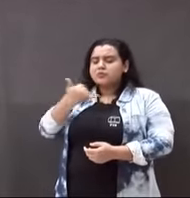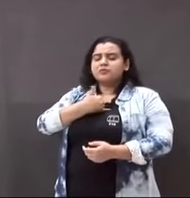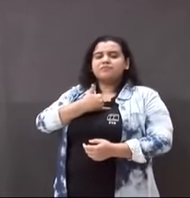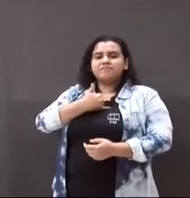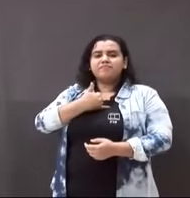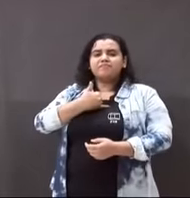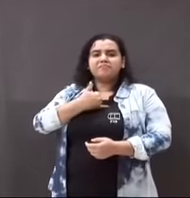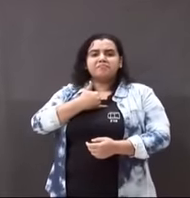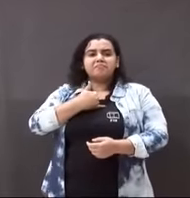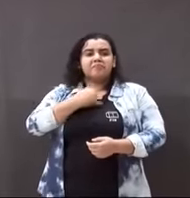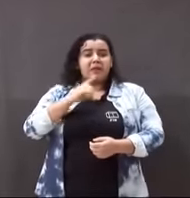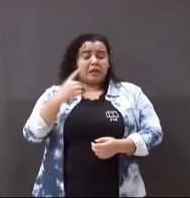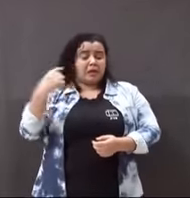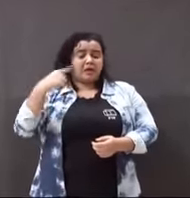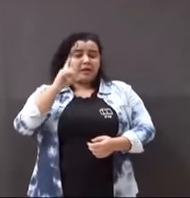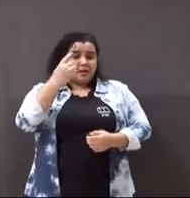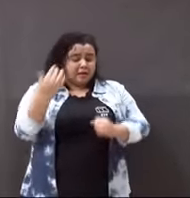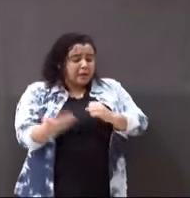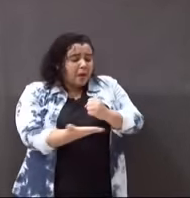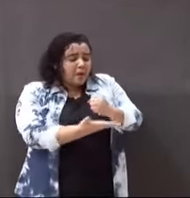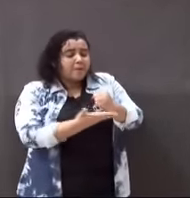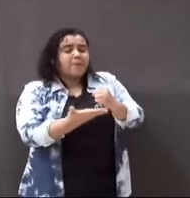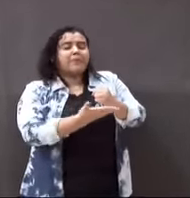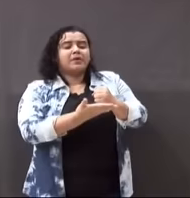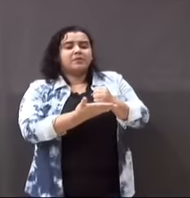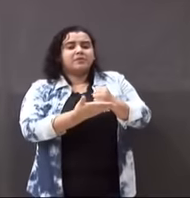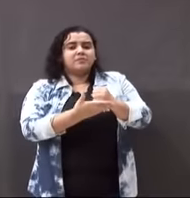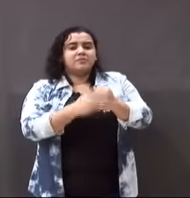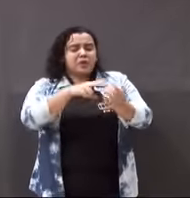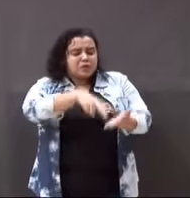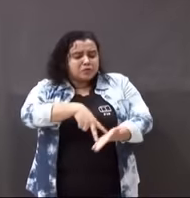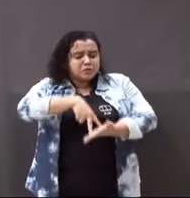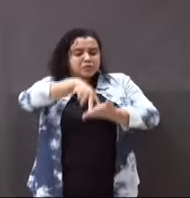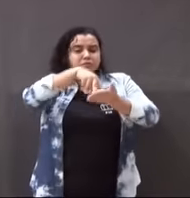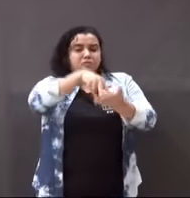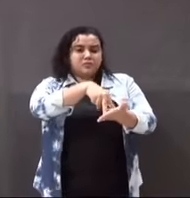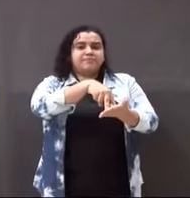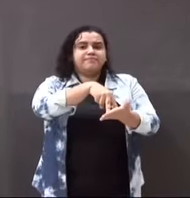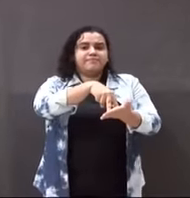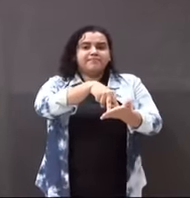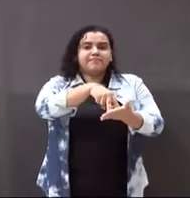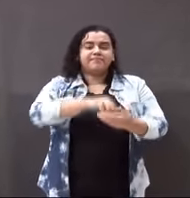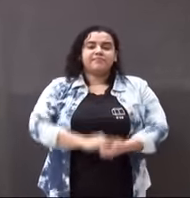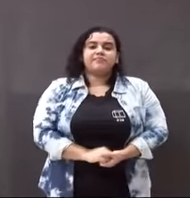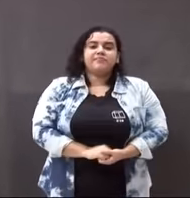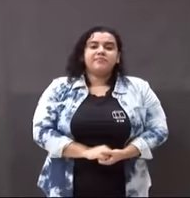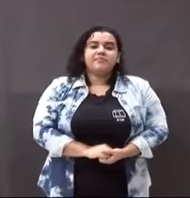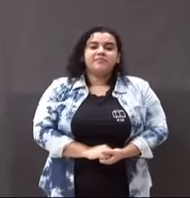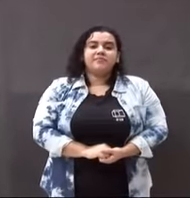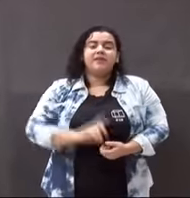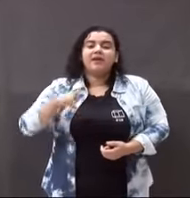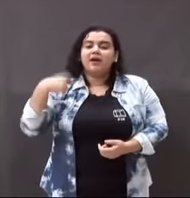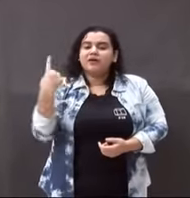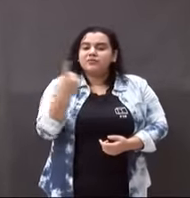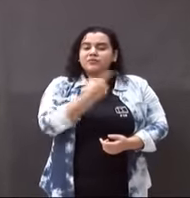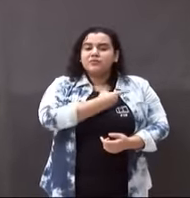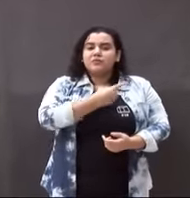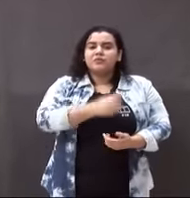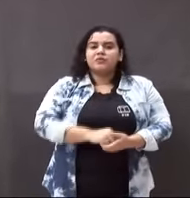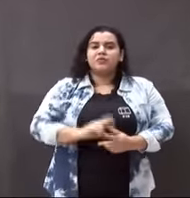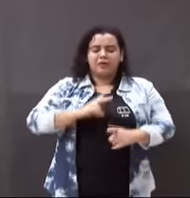a tua base, a tua estrutura. E aí a gente vence.